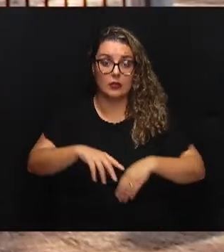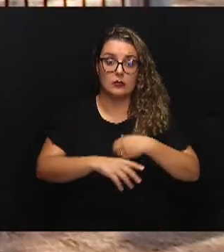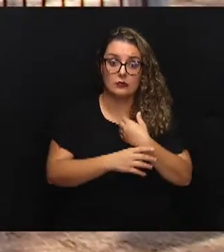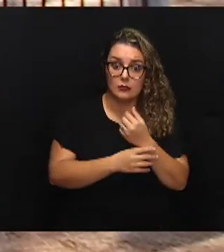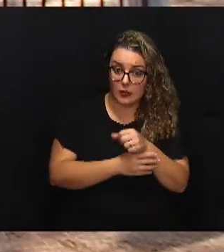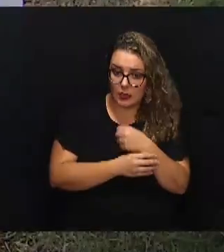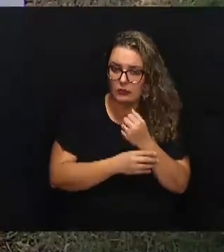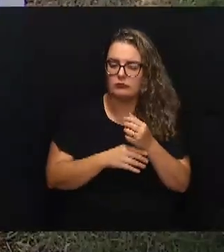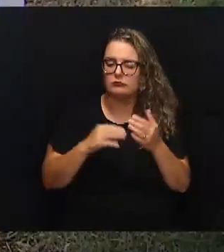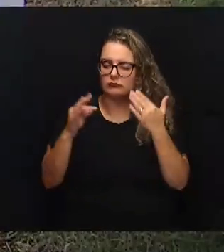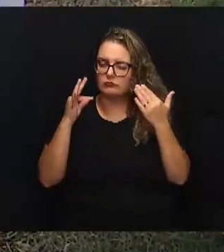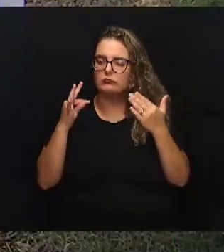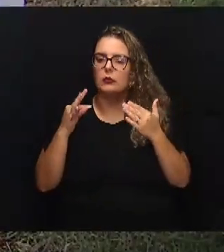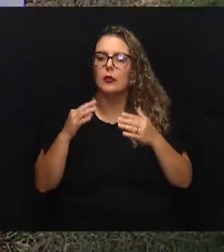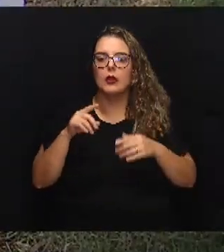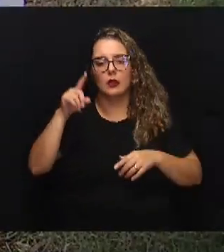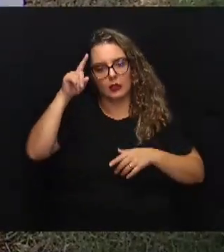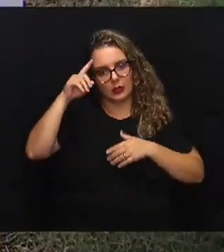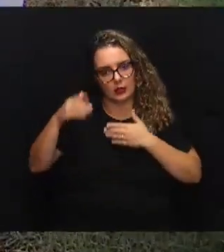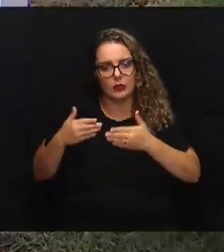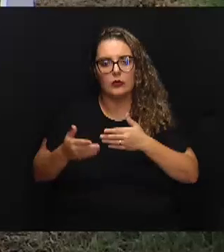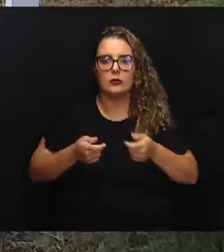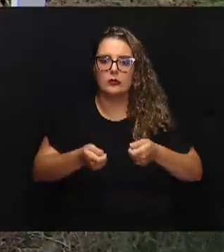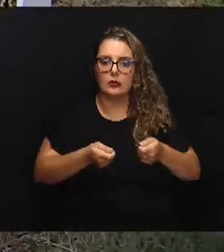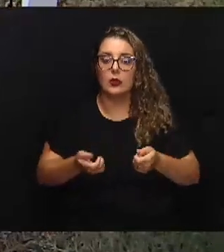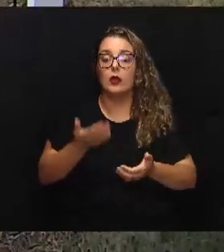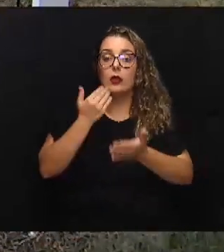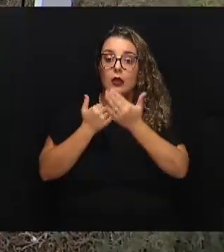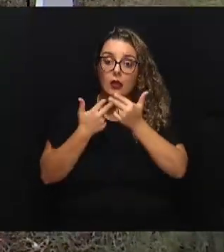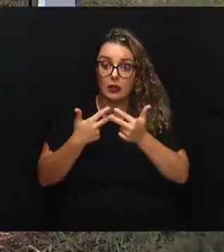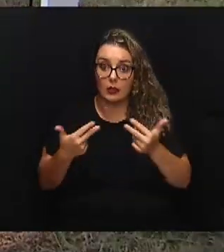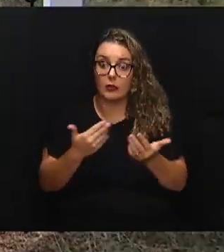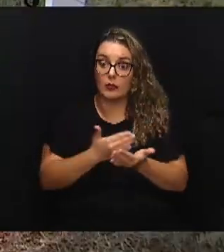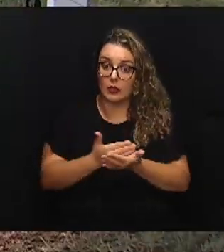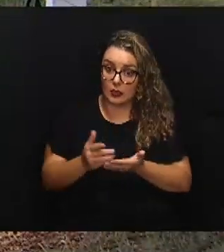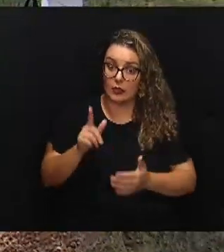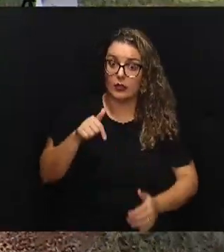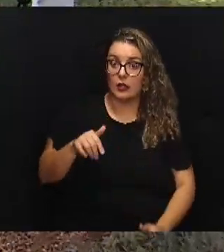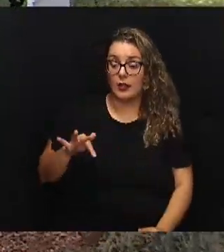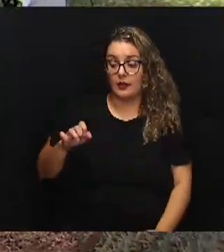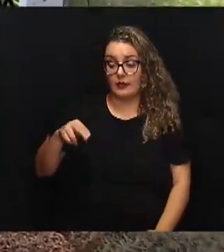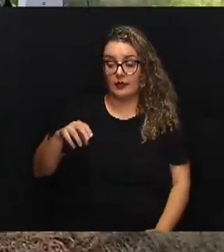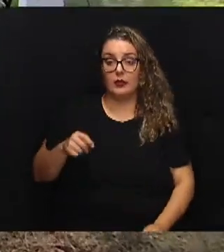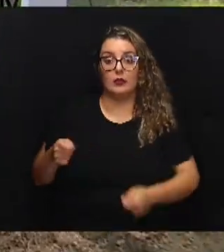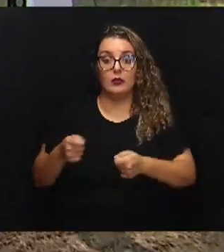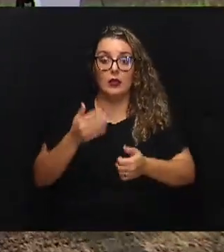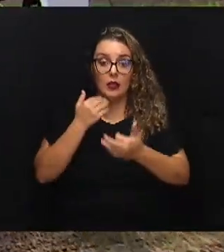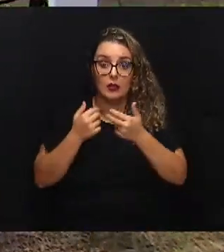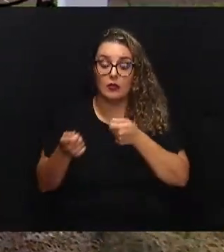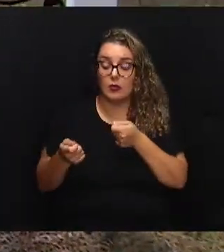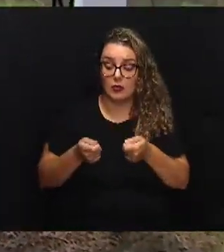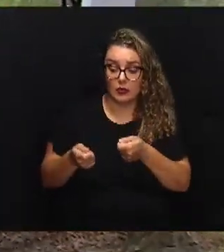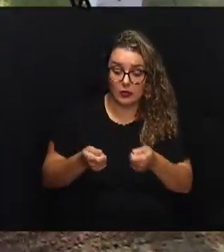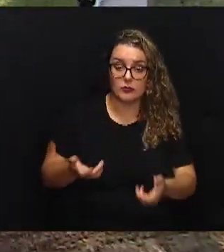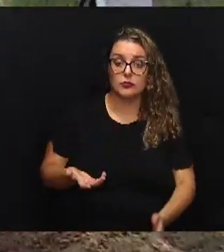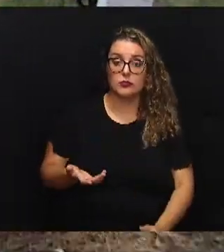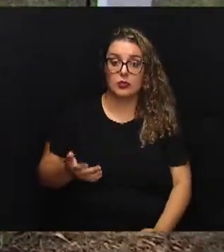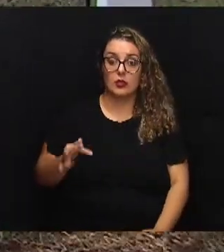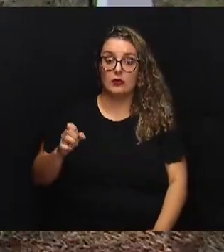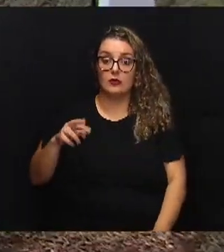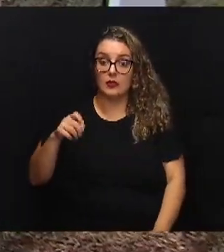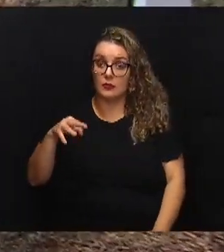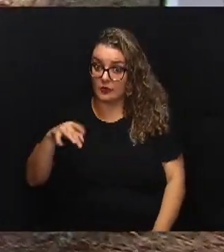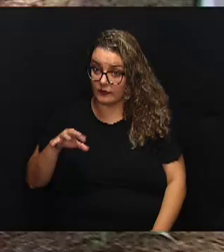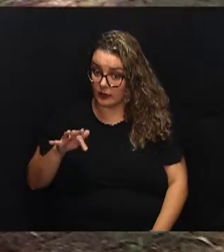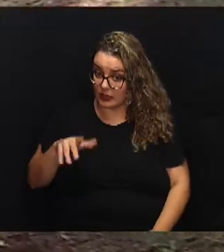rotina bem equilibrada, começando pela alimentação, São feno balanceado, ração balanceada,